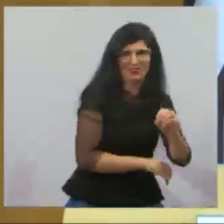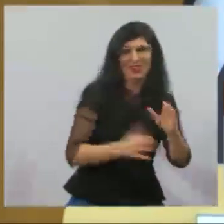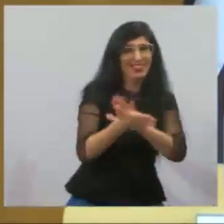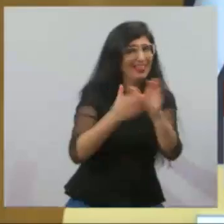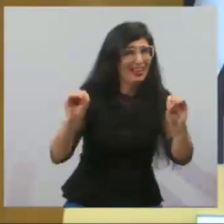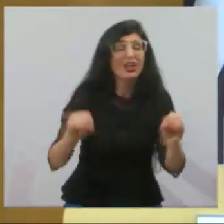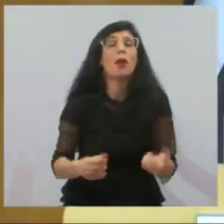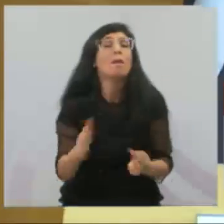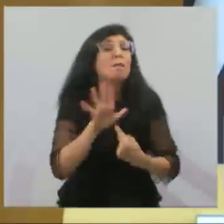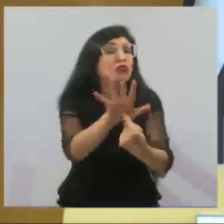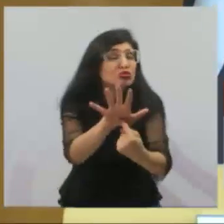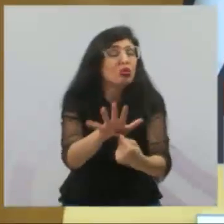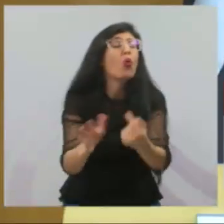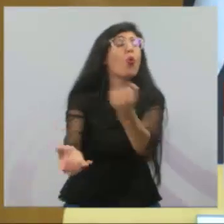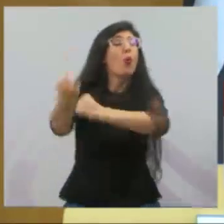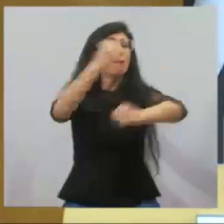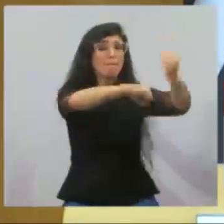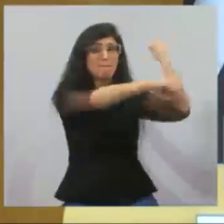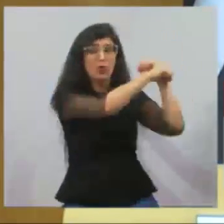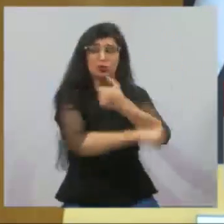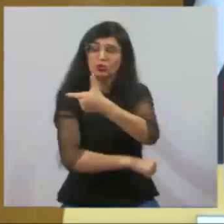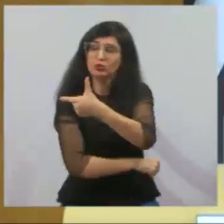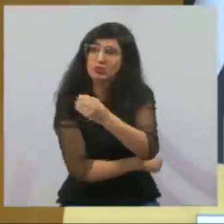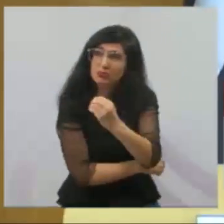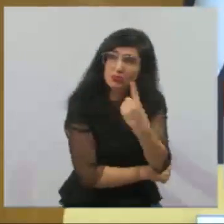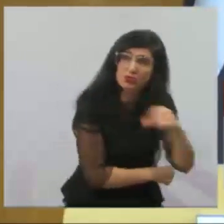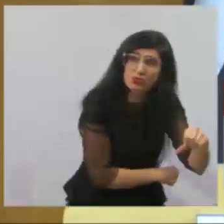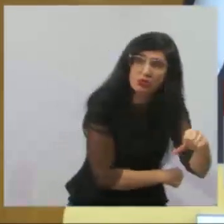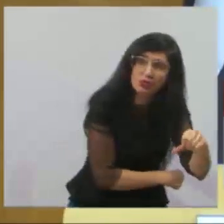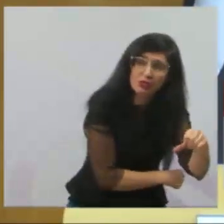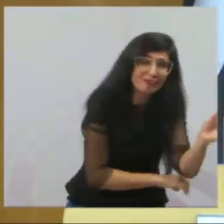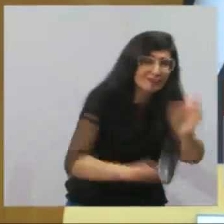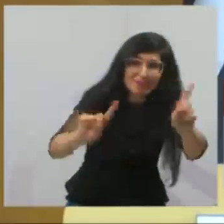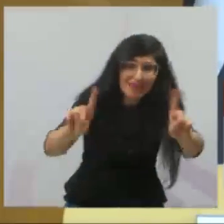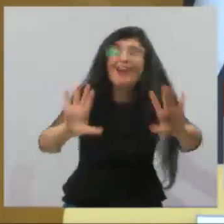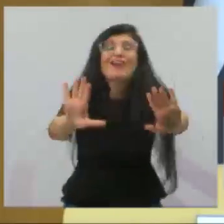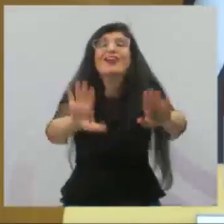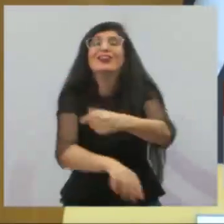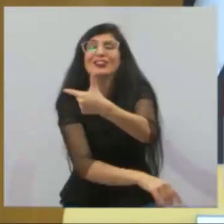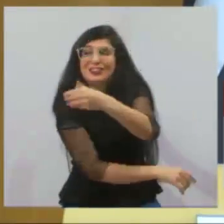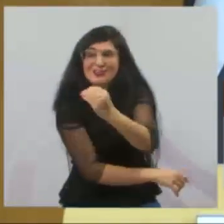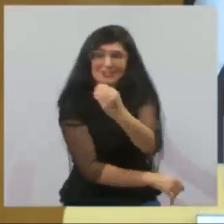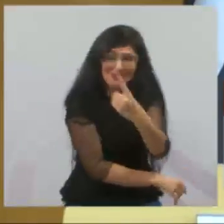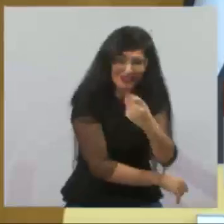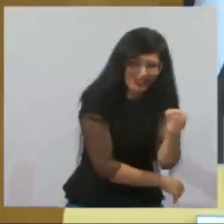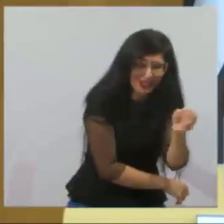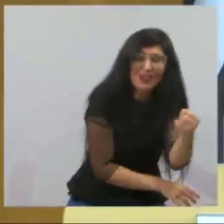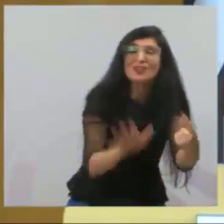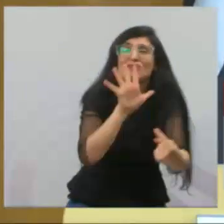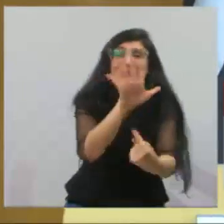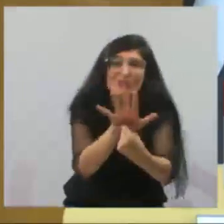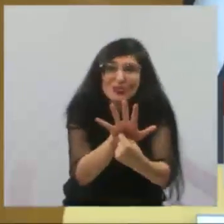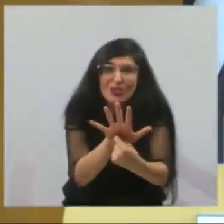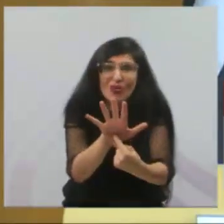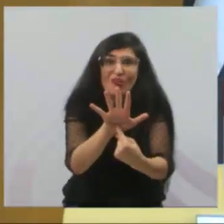a de 2019. Melhor, apresentou para a gente de 2018. Não está atualizado isso.